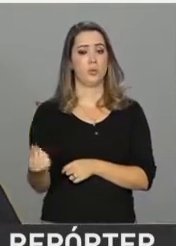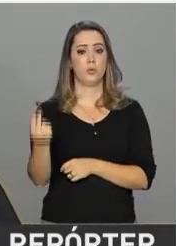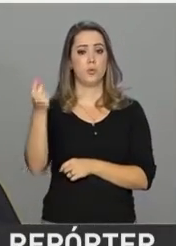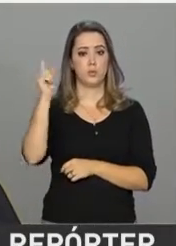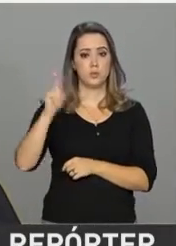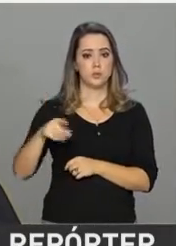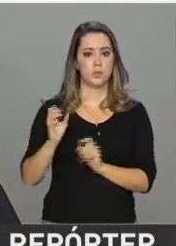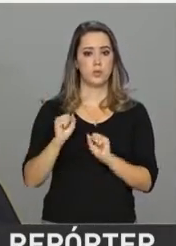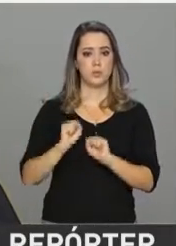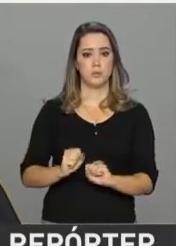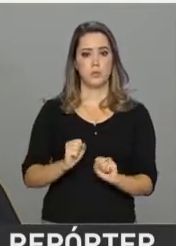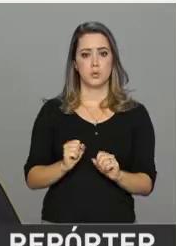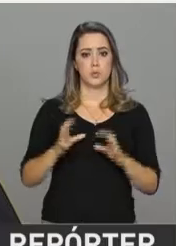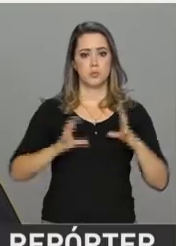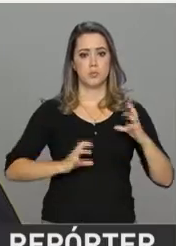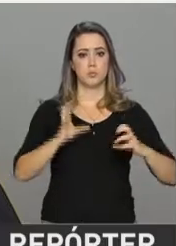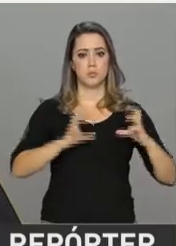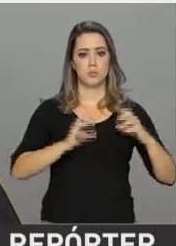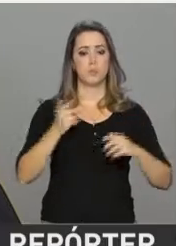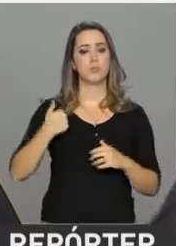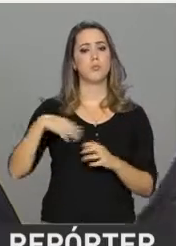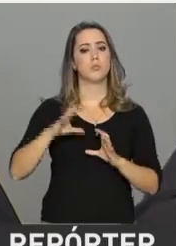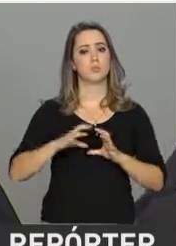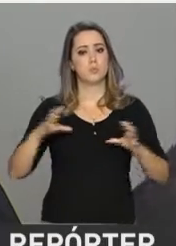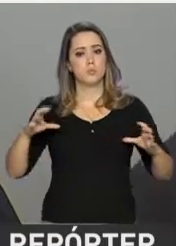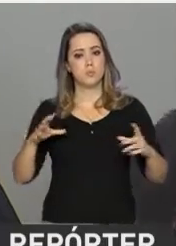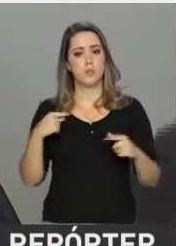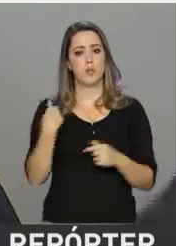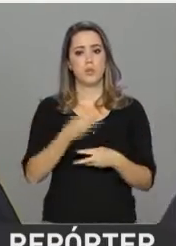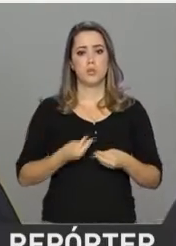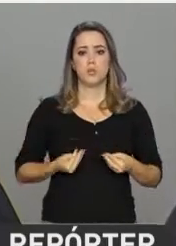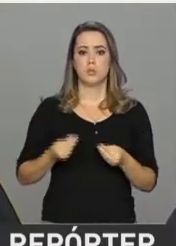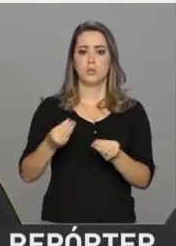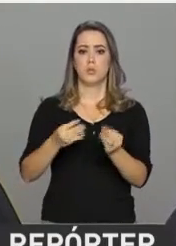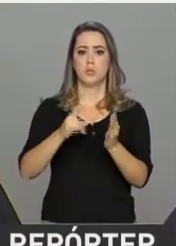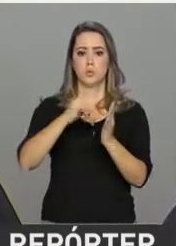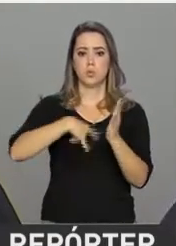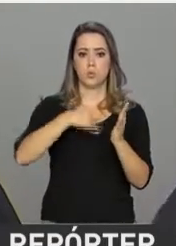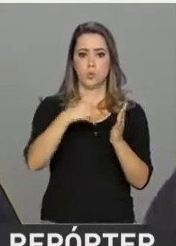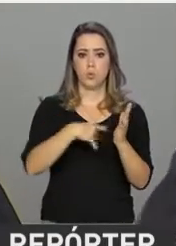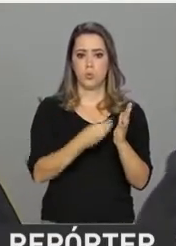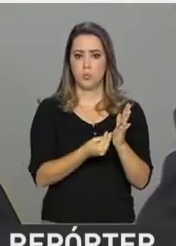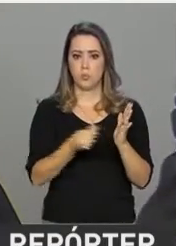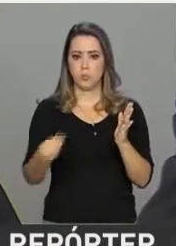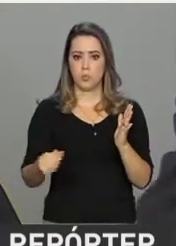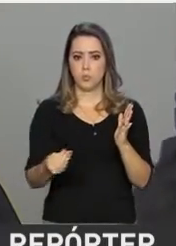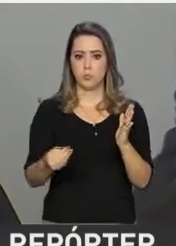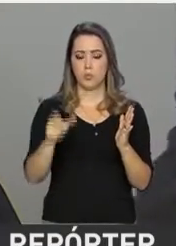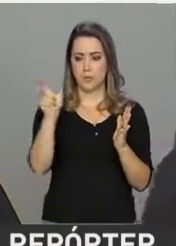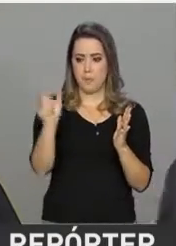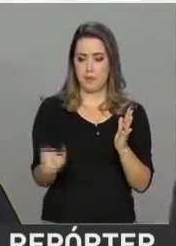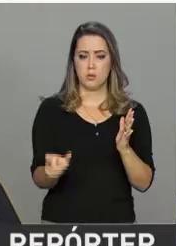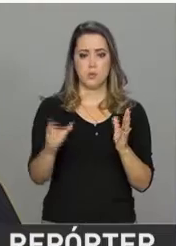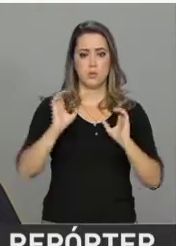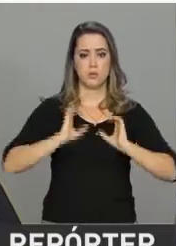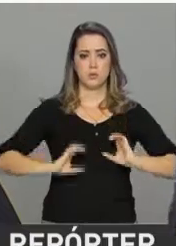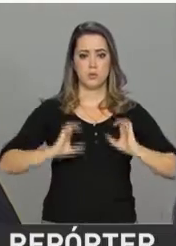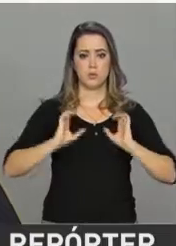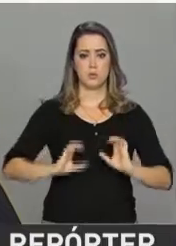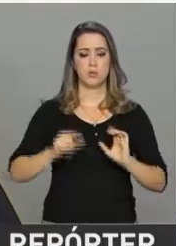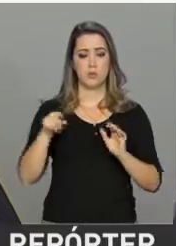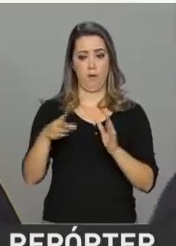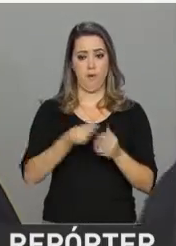a possibilidade de conflito é maior na medida em que nós damos o título natura para o cidadão que está lá